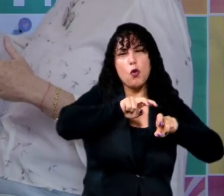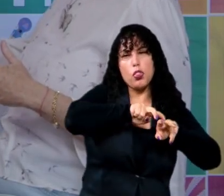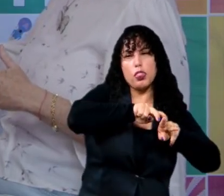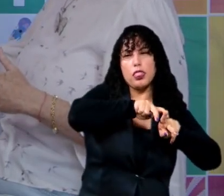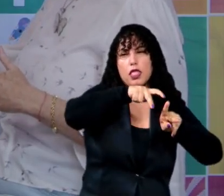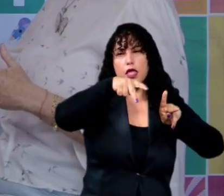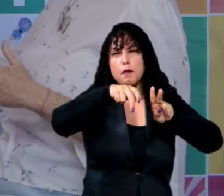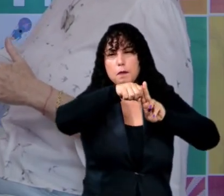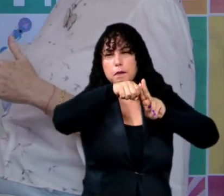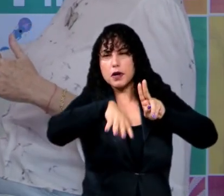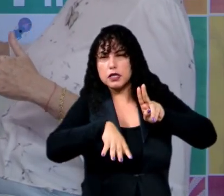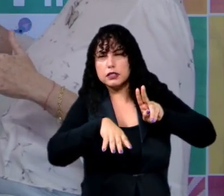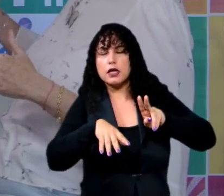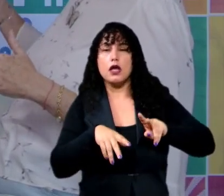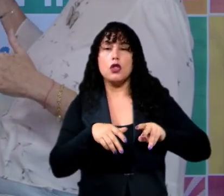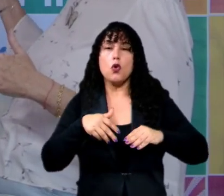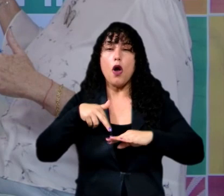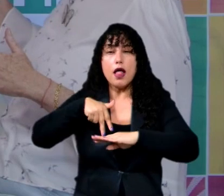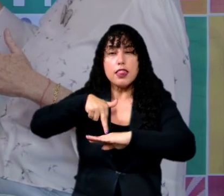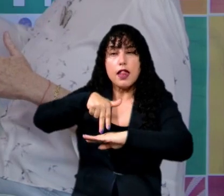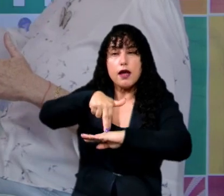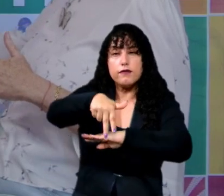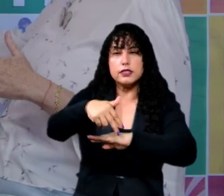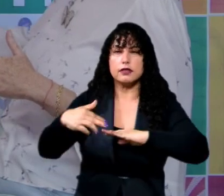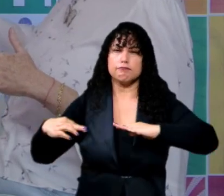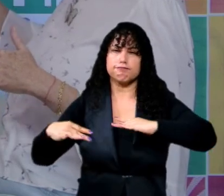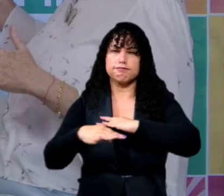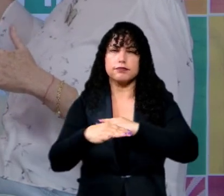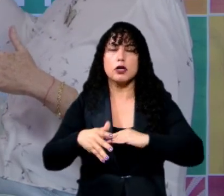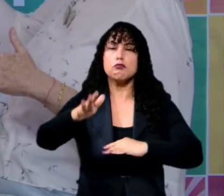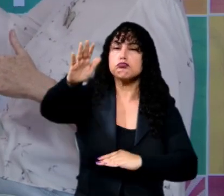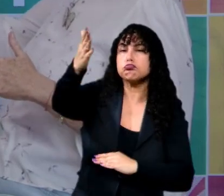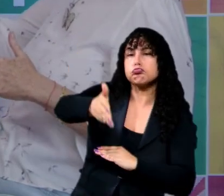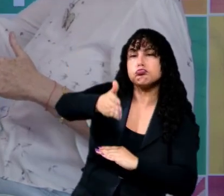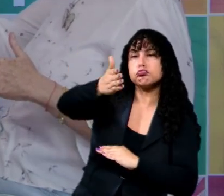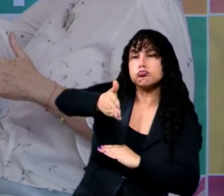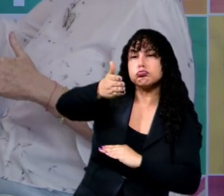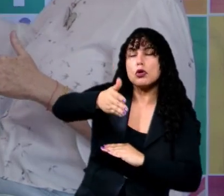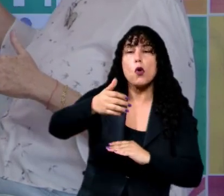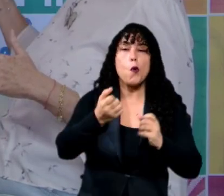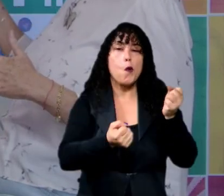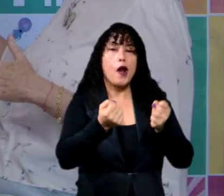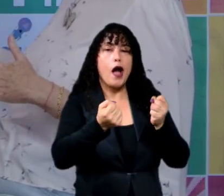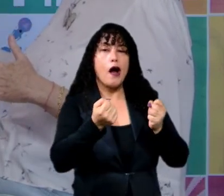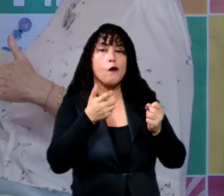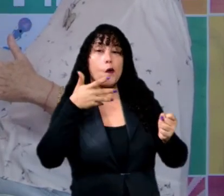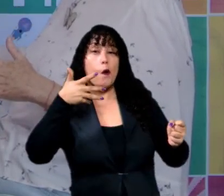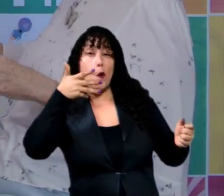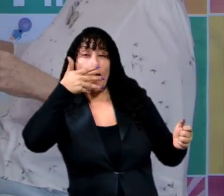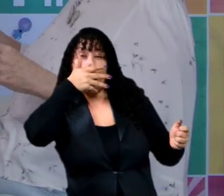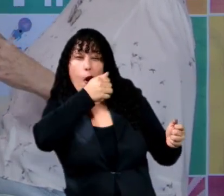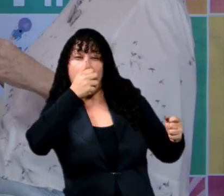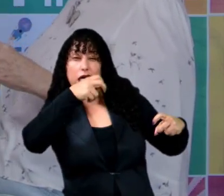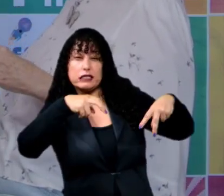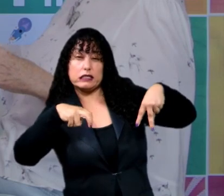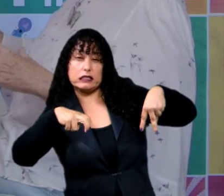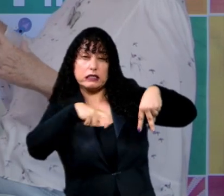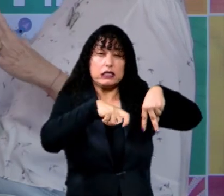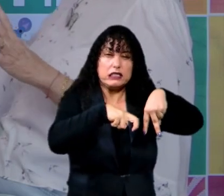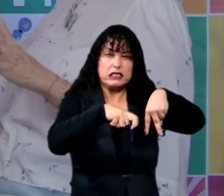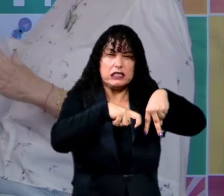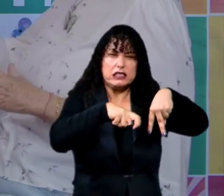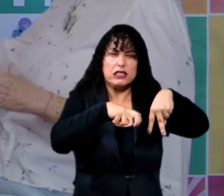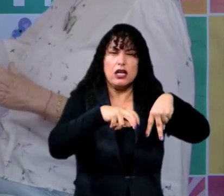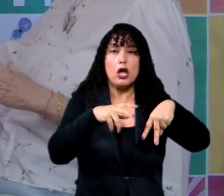bicicleta, estou atravessando a faixa de pedestre, dei a mão, vem um carro do outro lado e quase me atropela. E eu sinto vontade